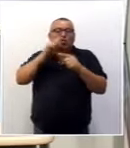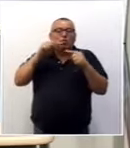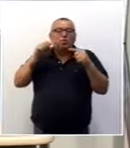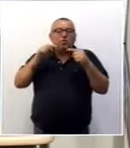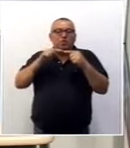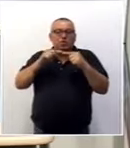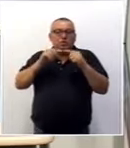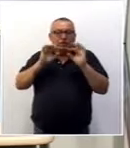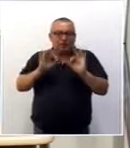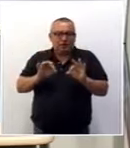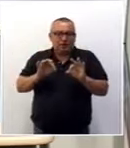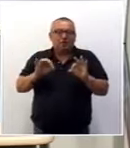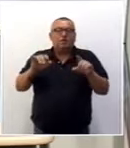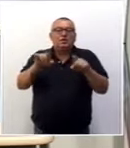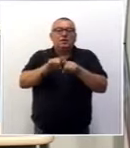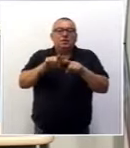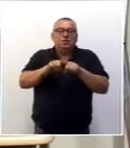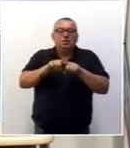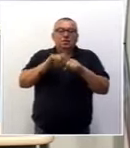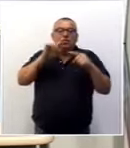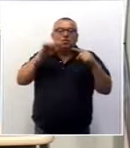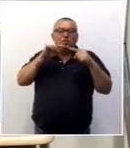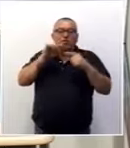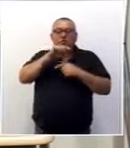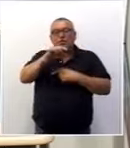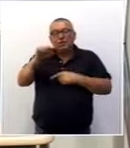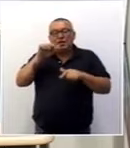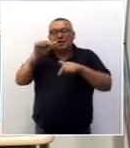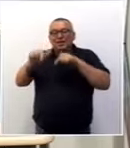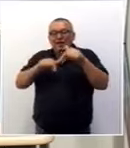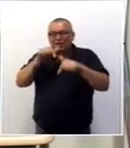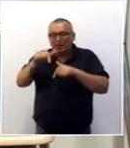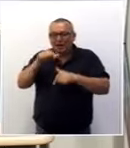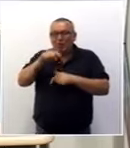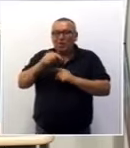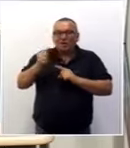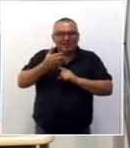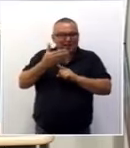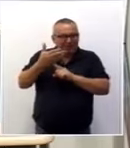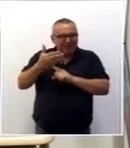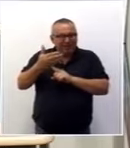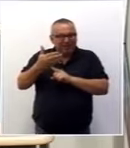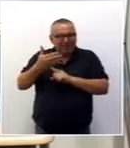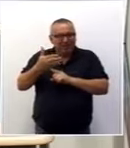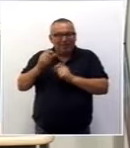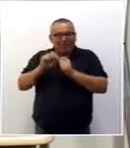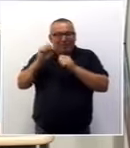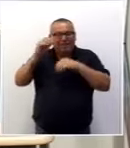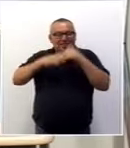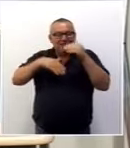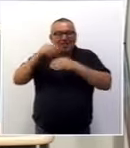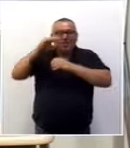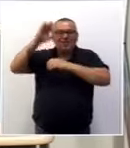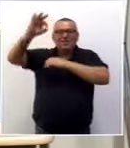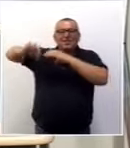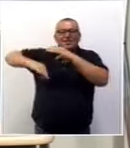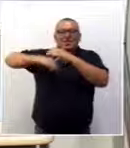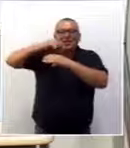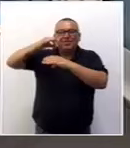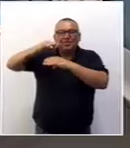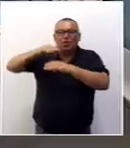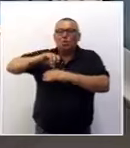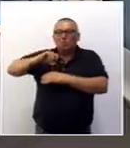tá? E quem sabe um dos objetivos de vocês pode ser trabalhar com alta tecnologia, né, na produção de satélites, né? Uma